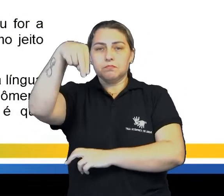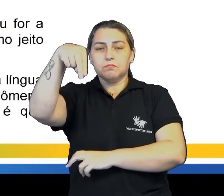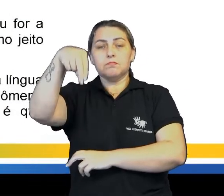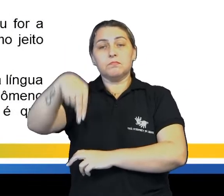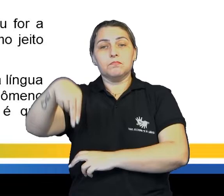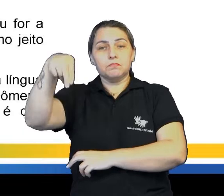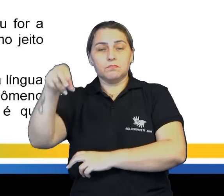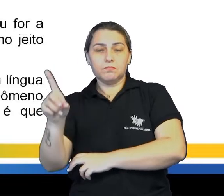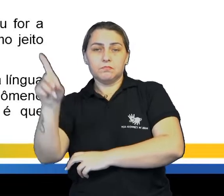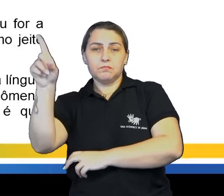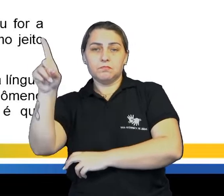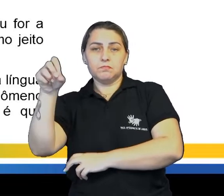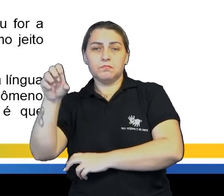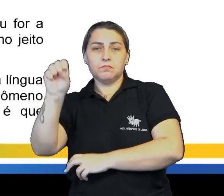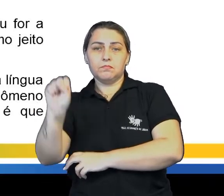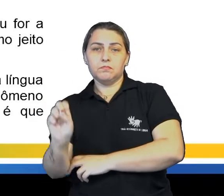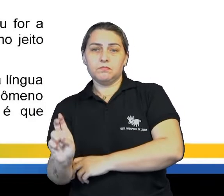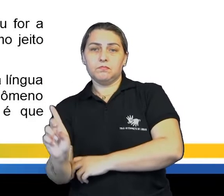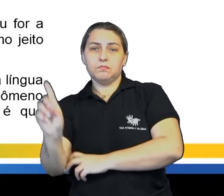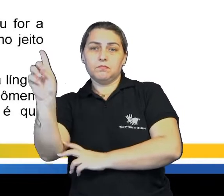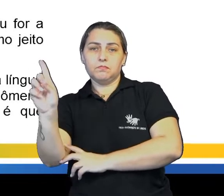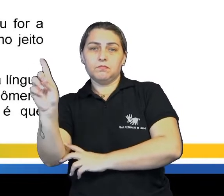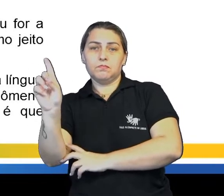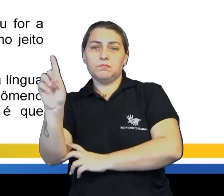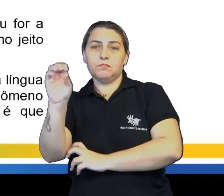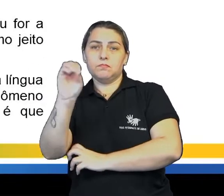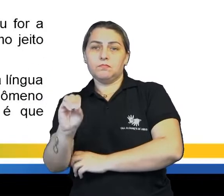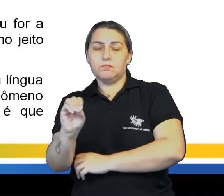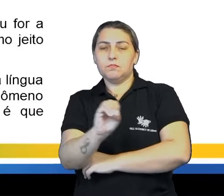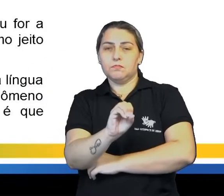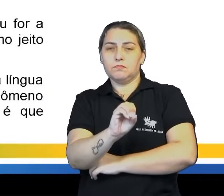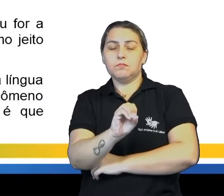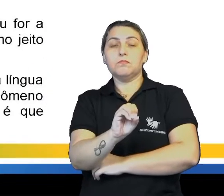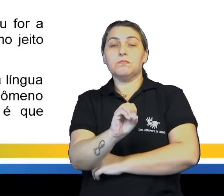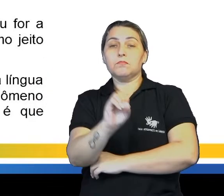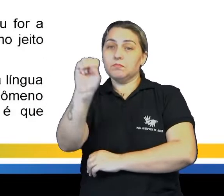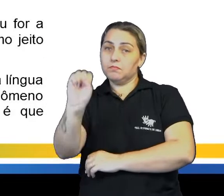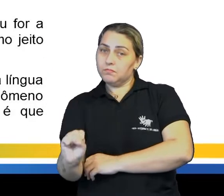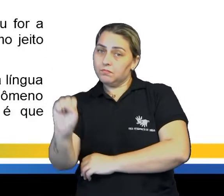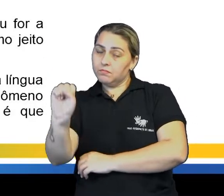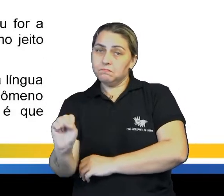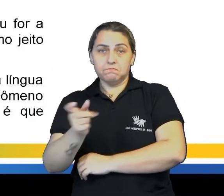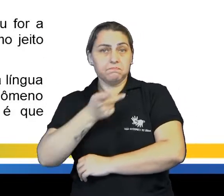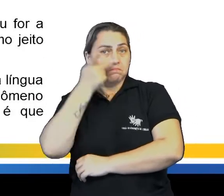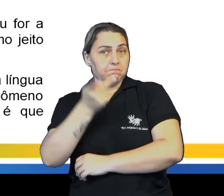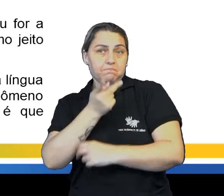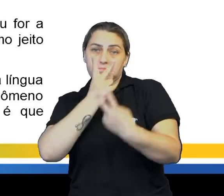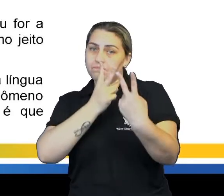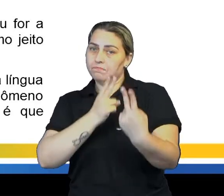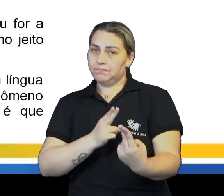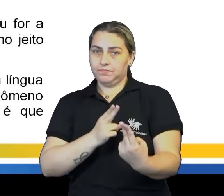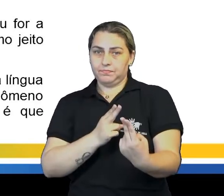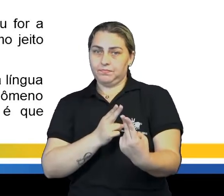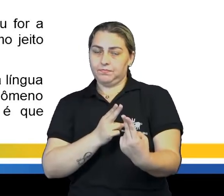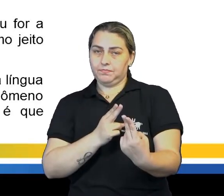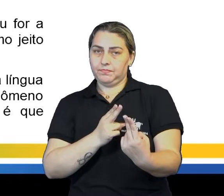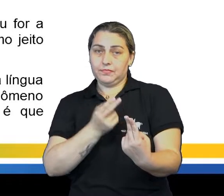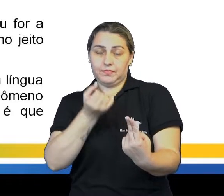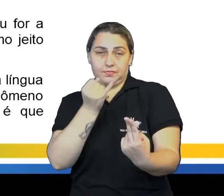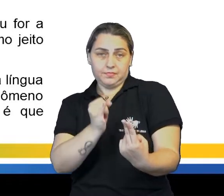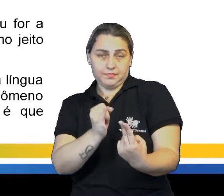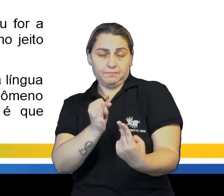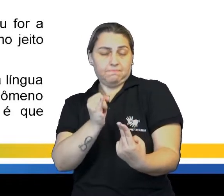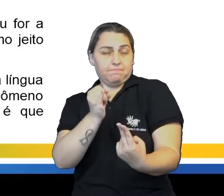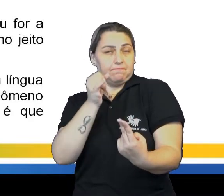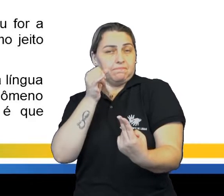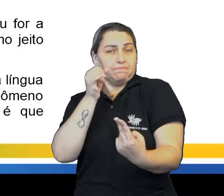do Nordeste, do Sudeste, do Centro-Oeste e do Sul. Eles não falam exatamente do mesmo jeito. Se